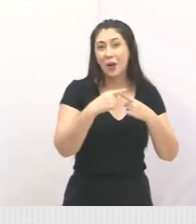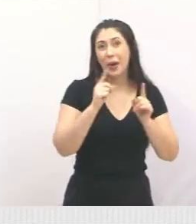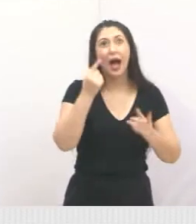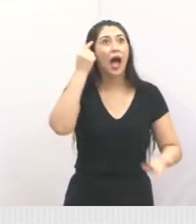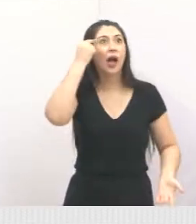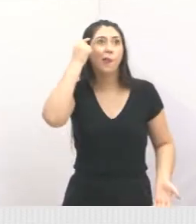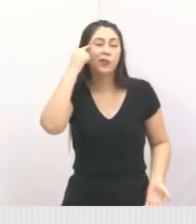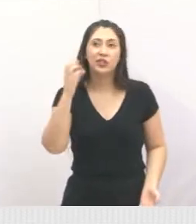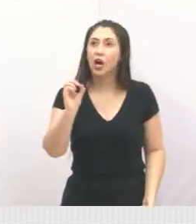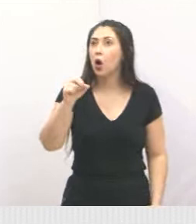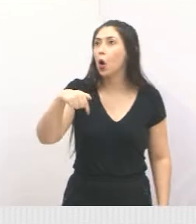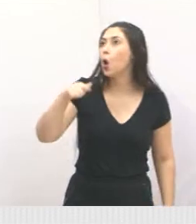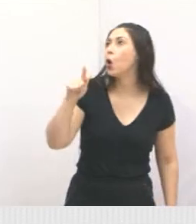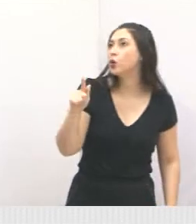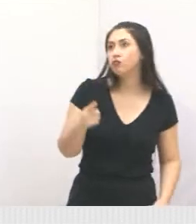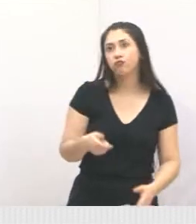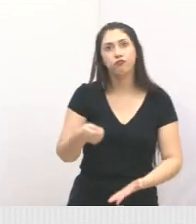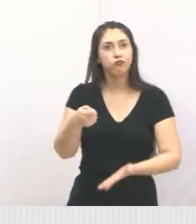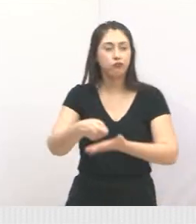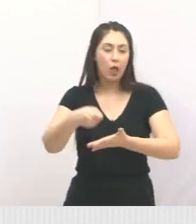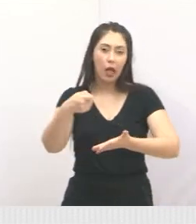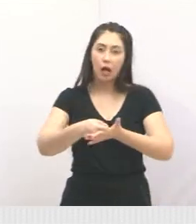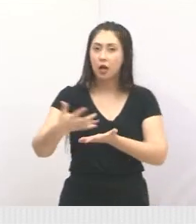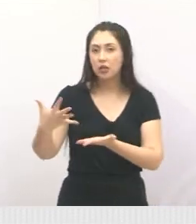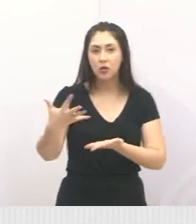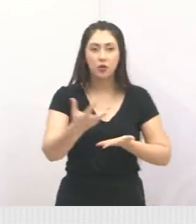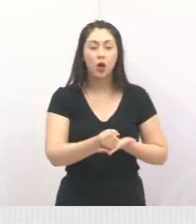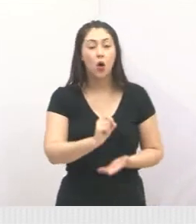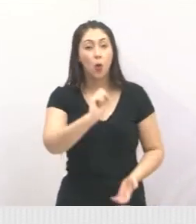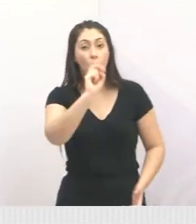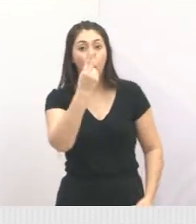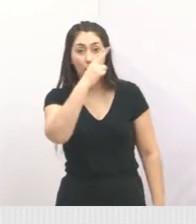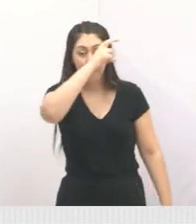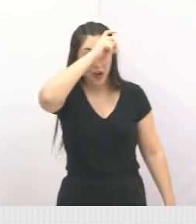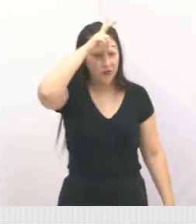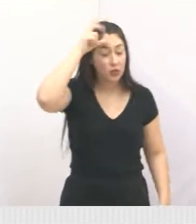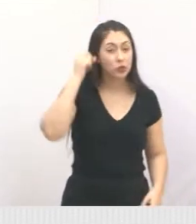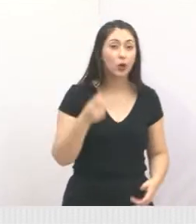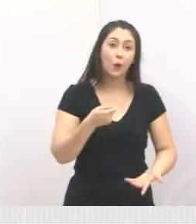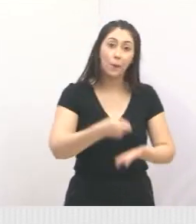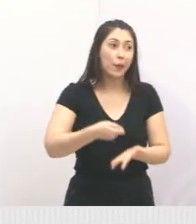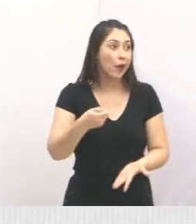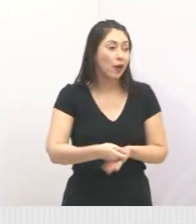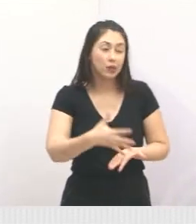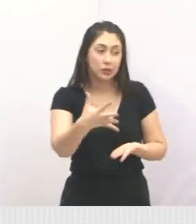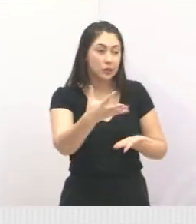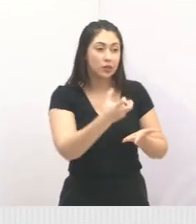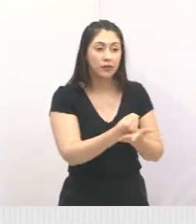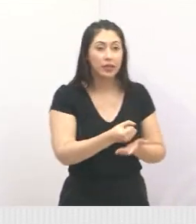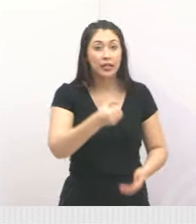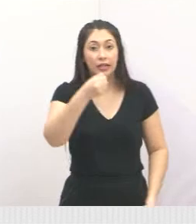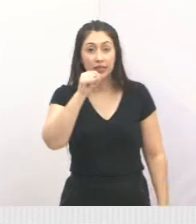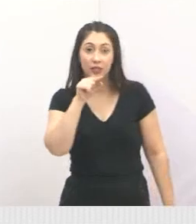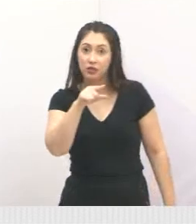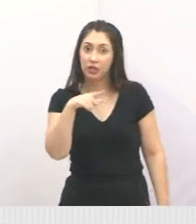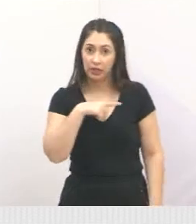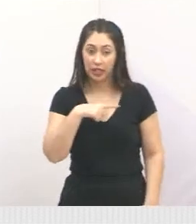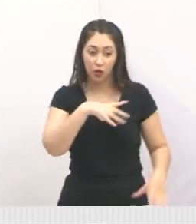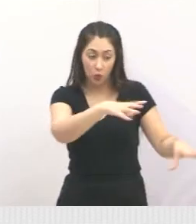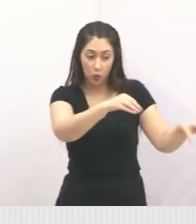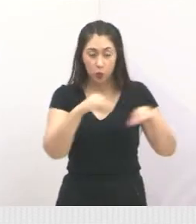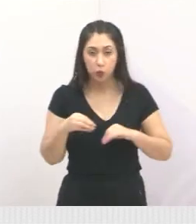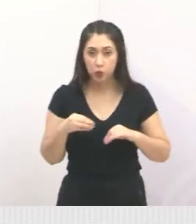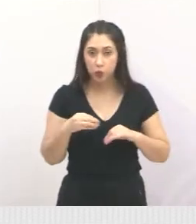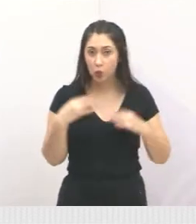que as ONGs têm que recolher ou que a prefeitura é obrigada a recolher o seu animal. A partir do momento que você pega um animal e põe dentro da sua casa,